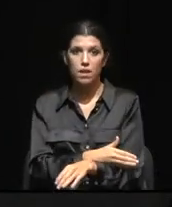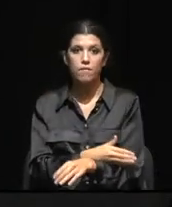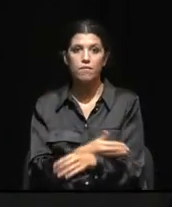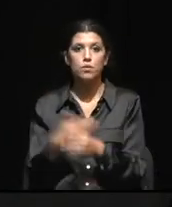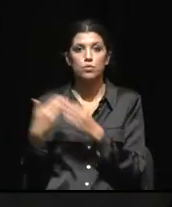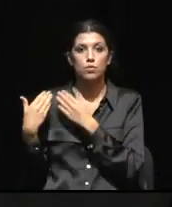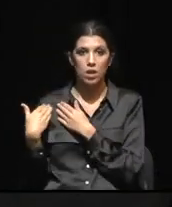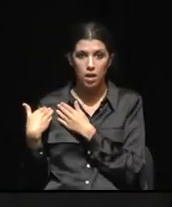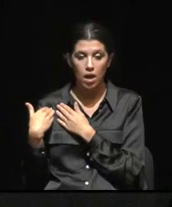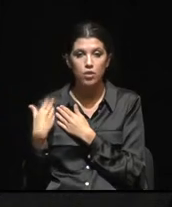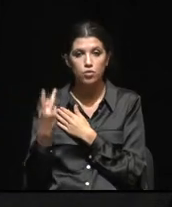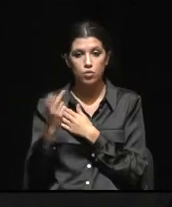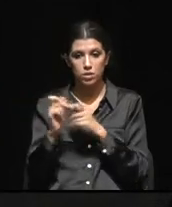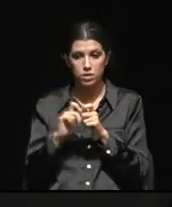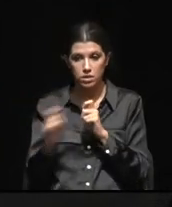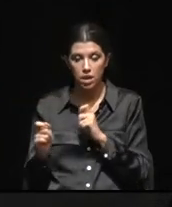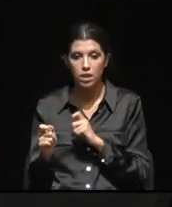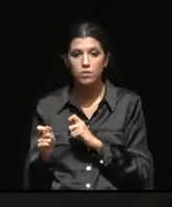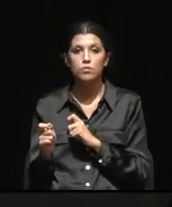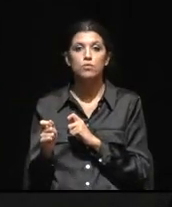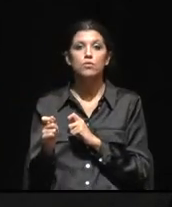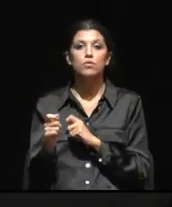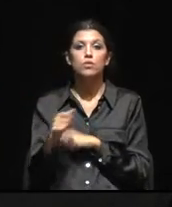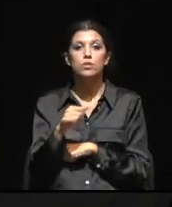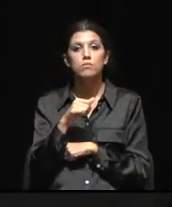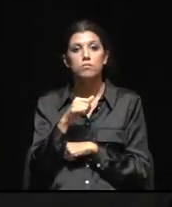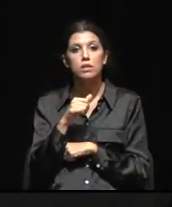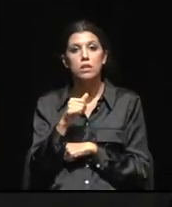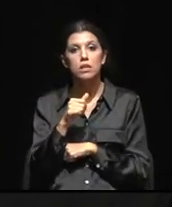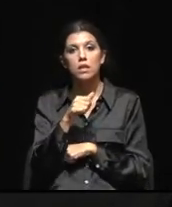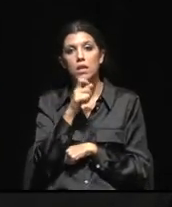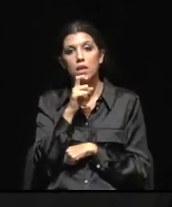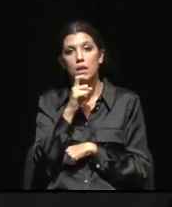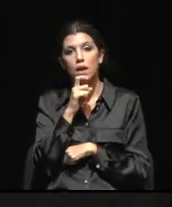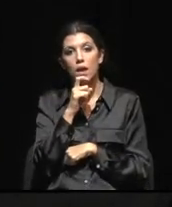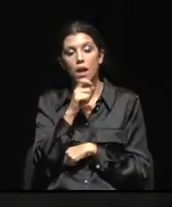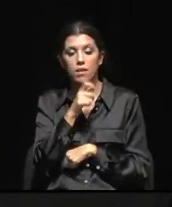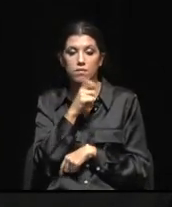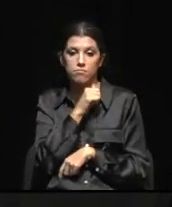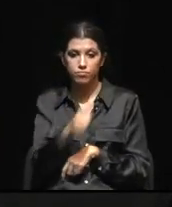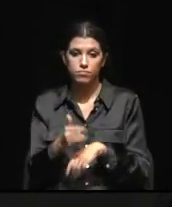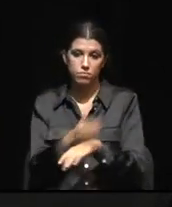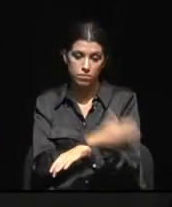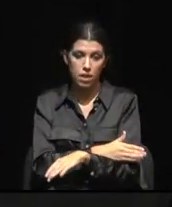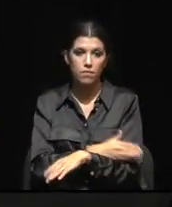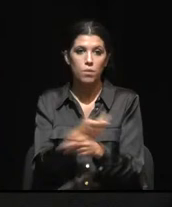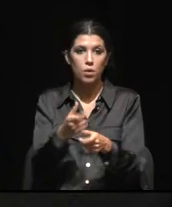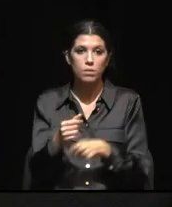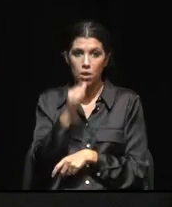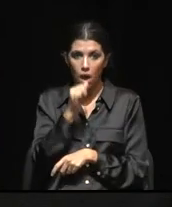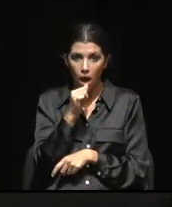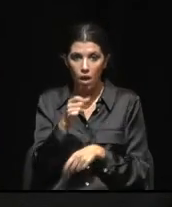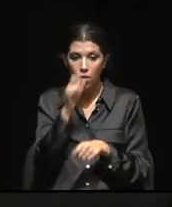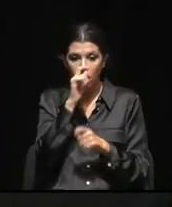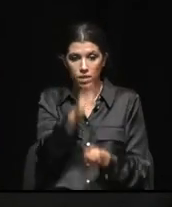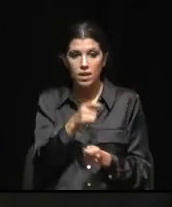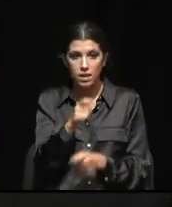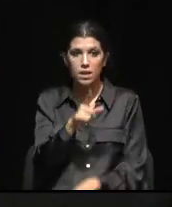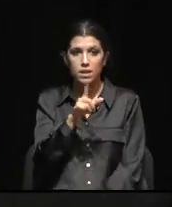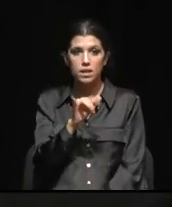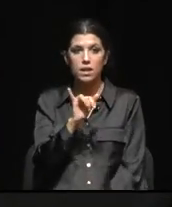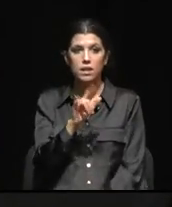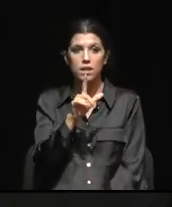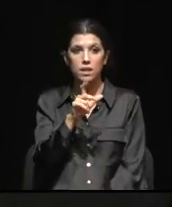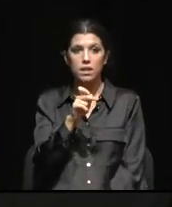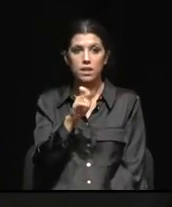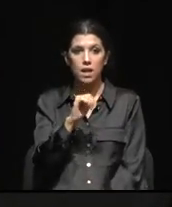plurianuais e emissão da autorização prévia para a Assunção de compromissos para a aquisição de serviços de manutenção de elementos de água na Quinta dos lilazes